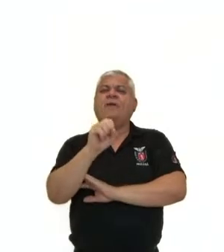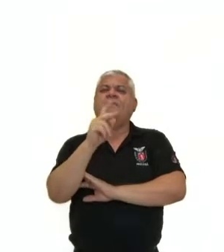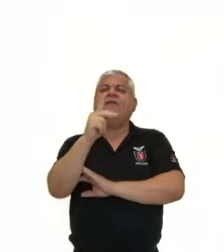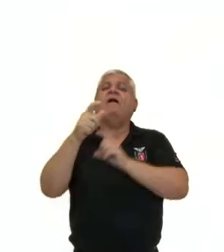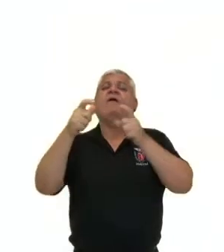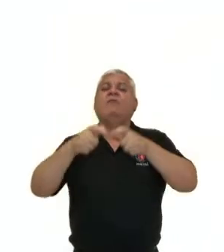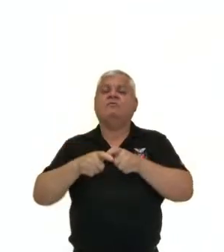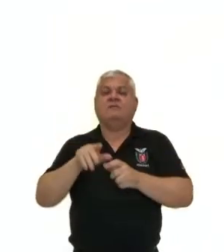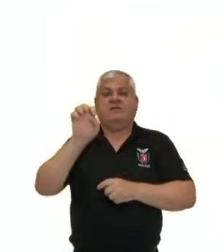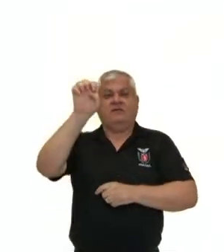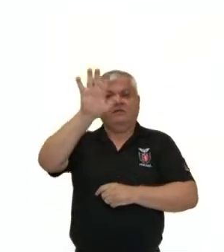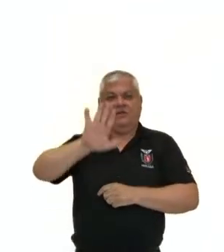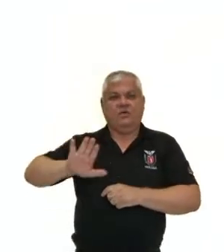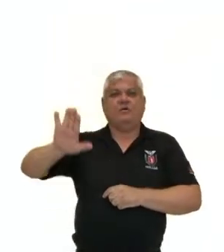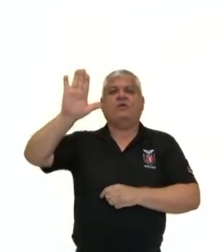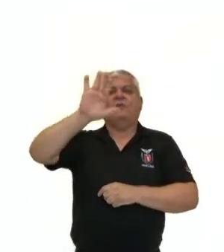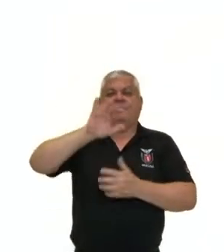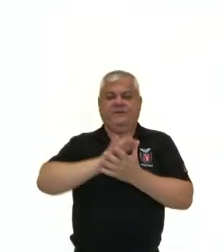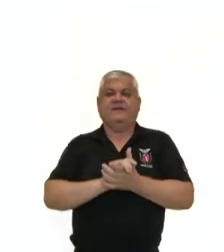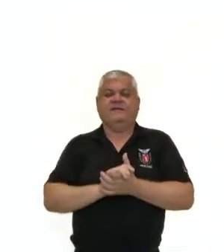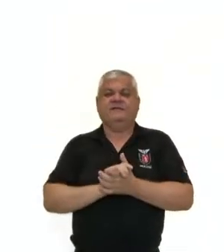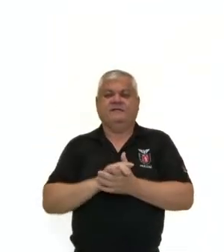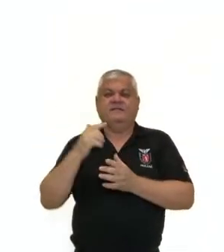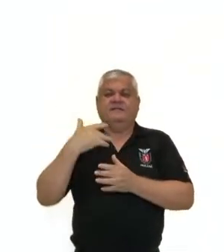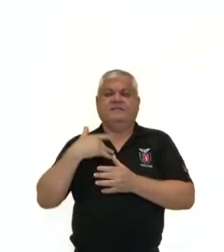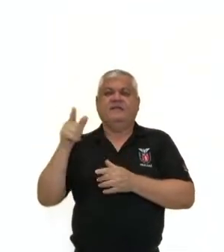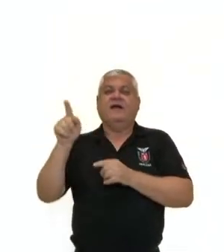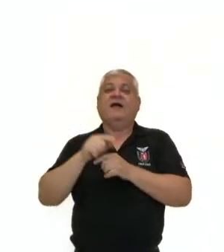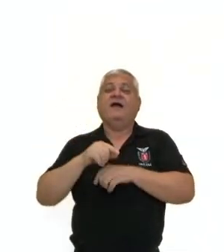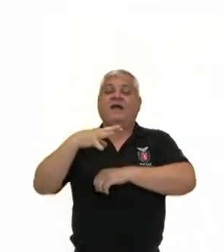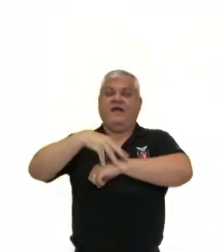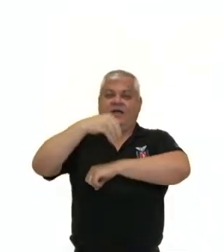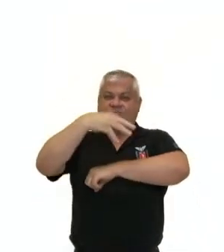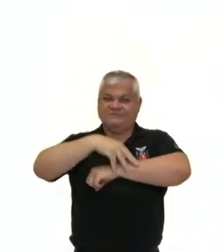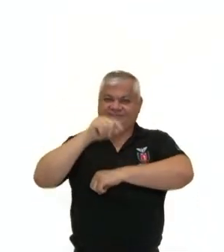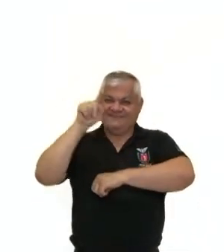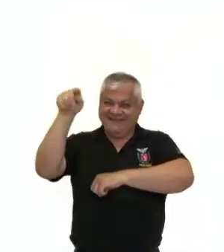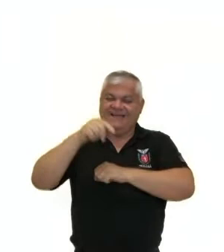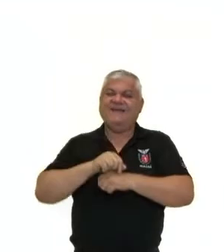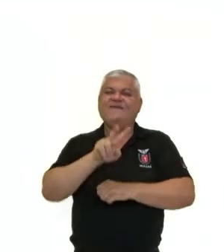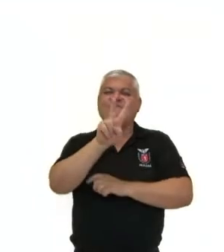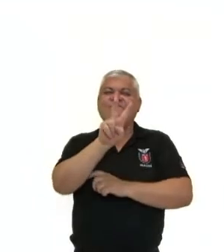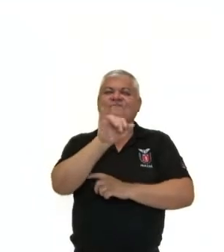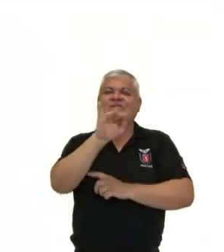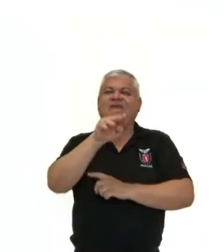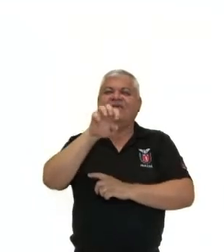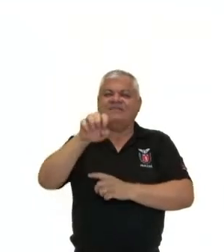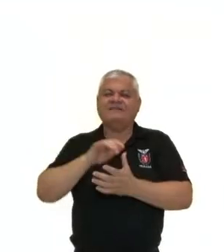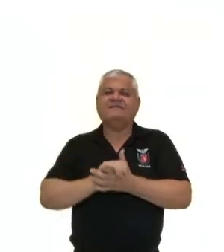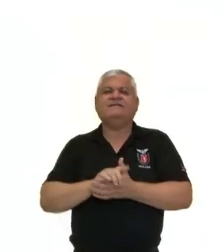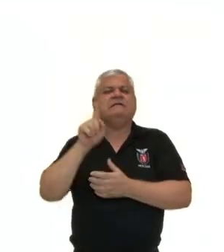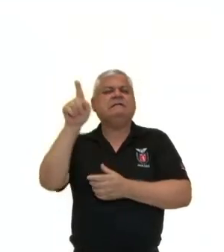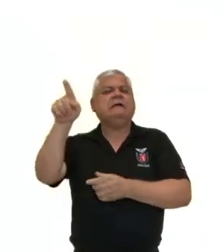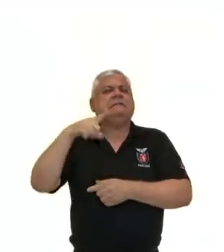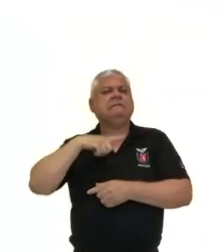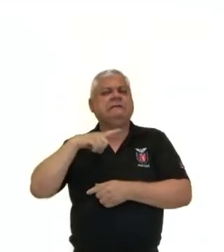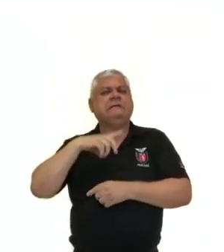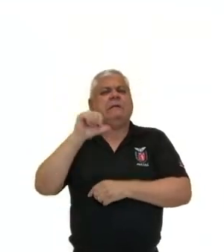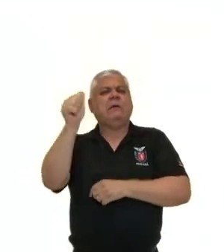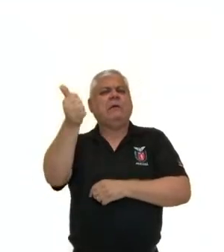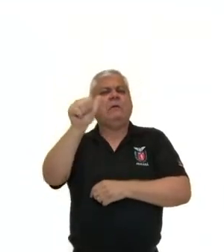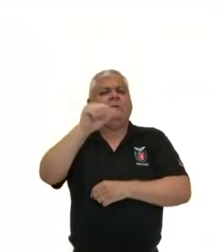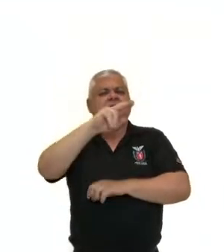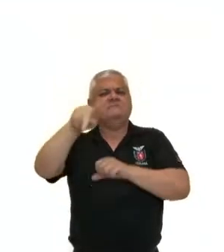sediada na Europa mais precisamente na Áustria na cidade de Viena insere nessa organização 11 países